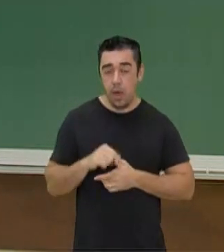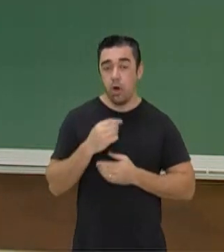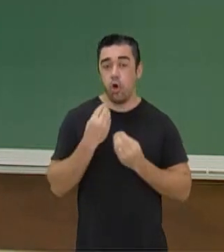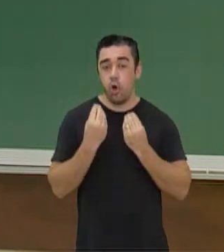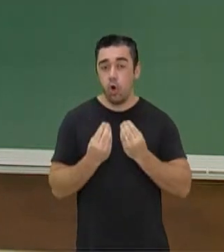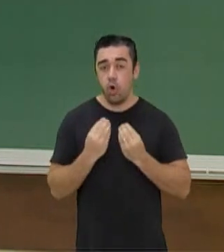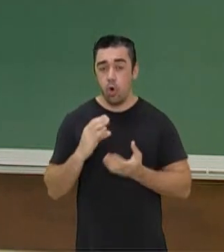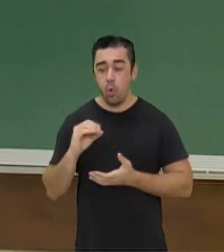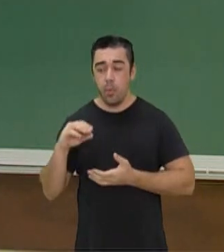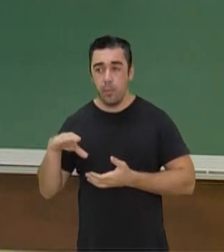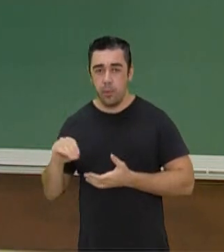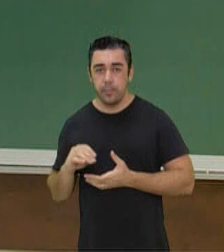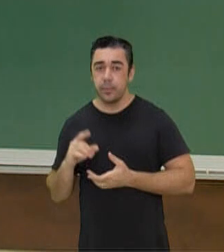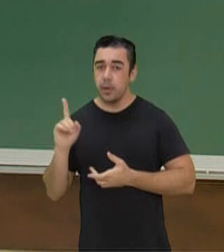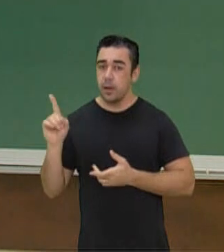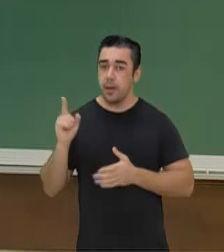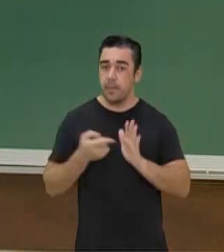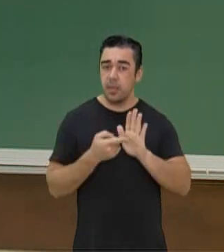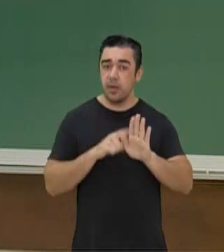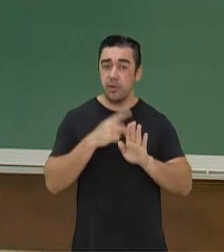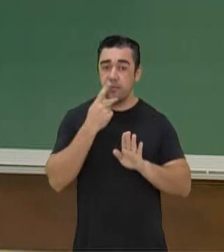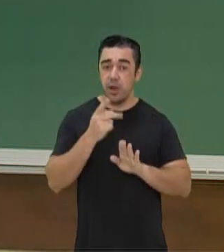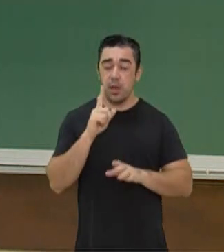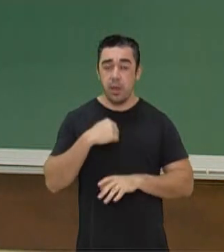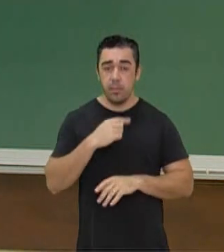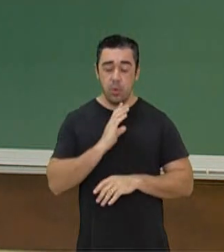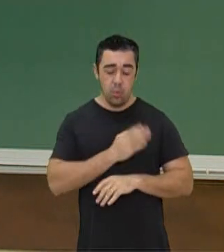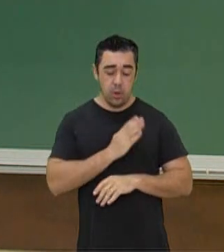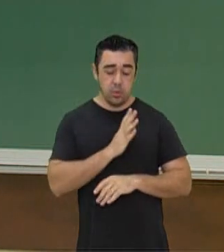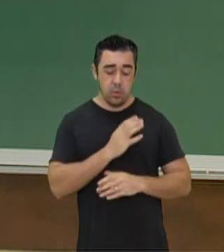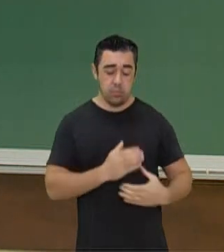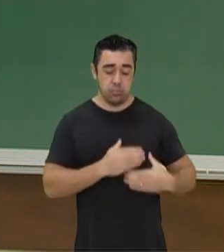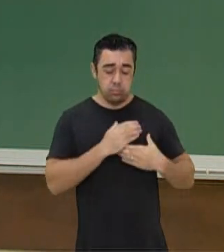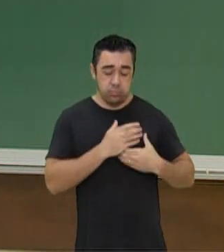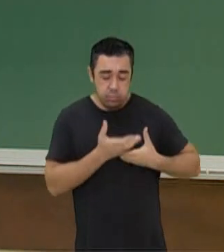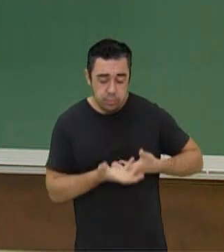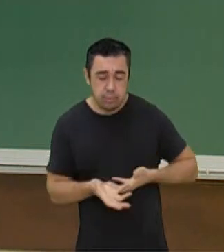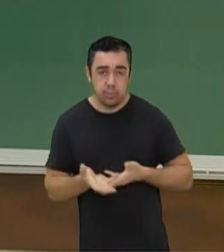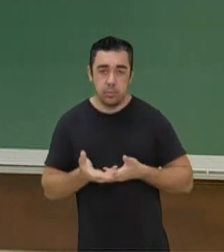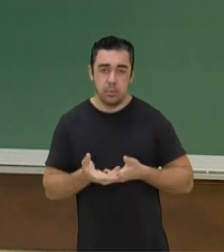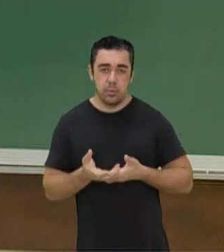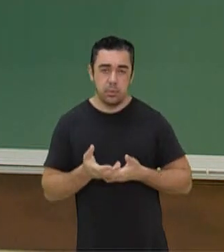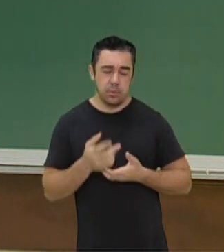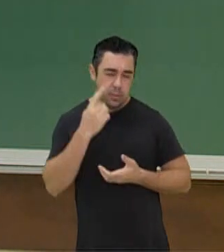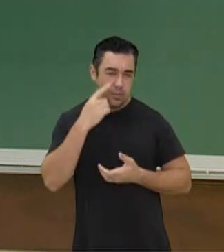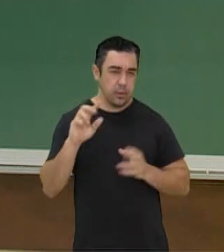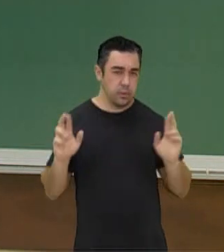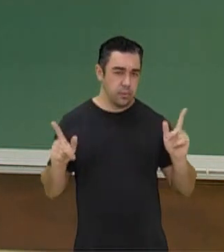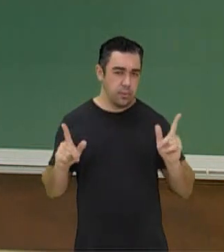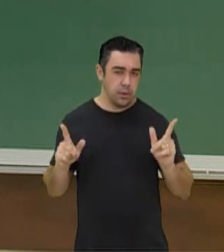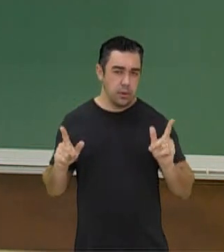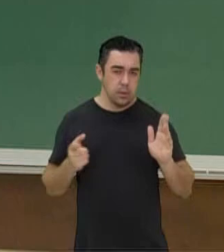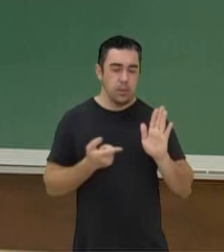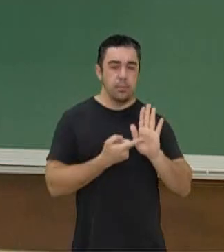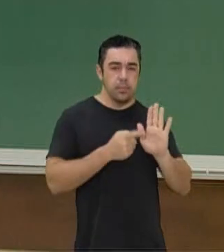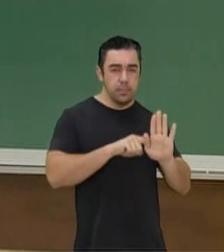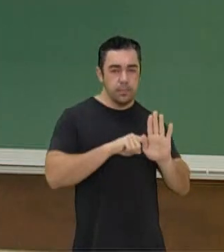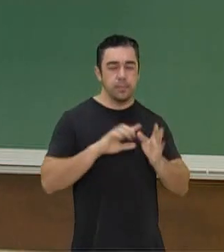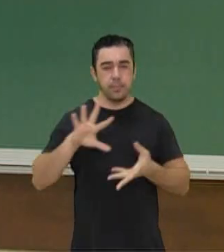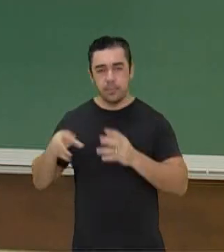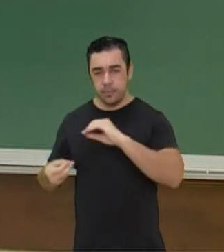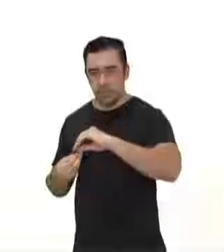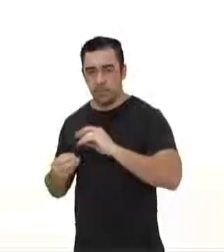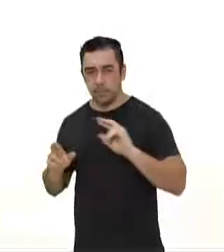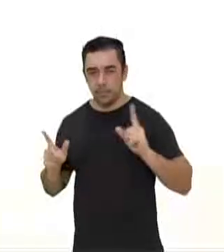que o meu coração é um balde despejado. Aqui eu estou dizendo que é como. Então, metáfora, comparação.